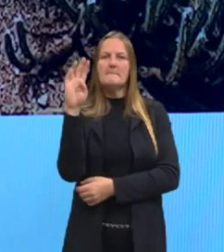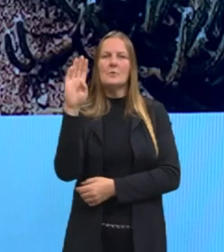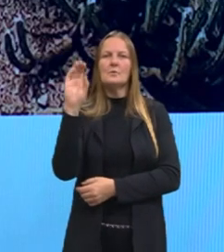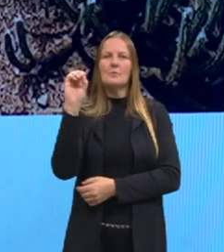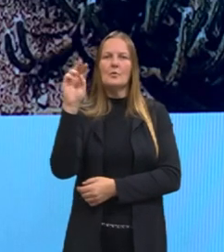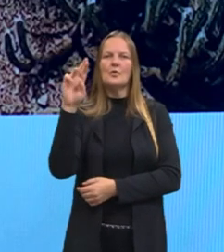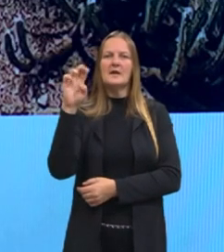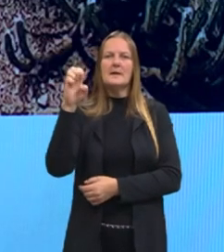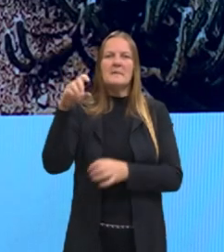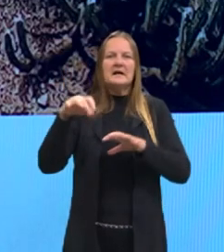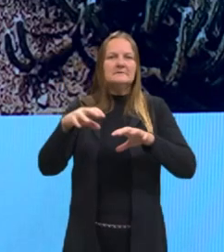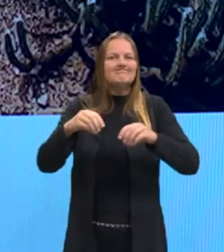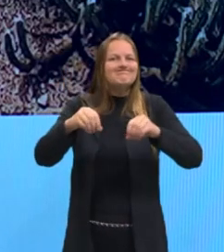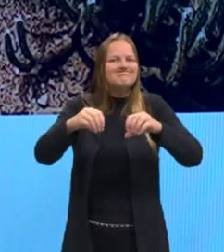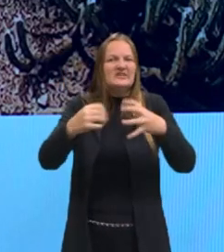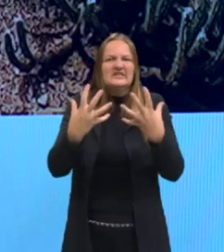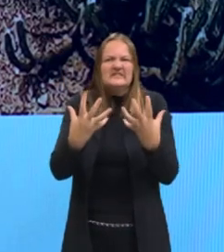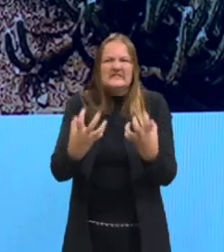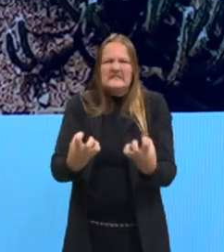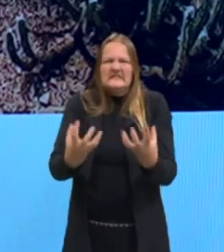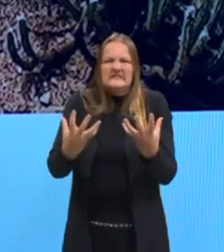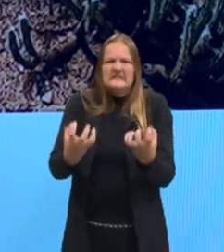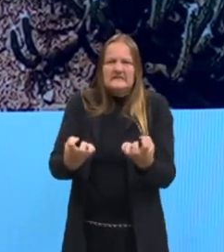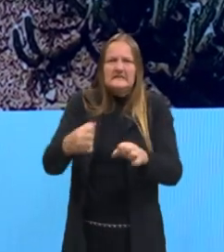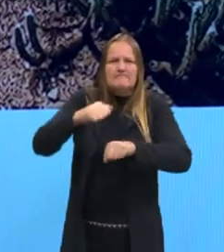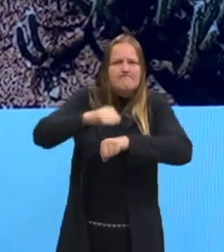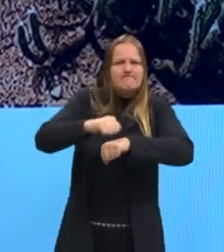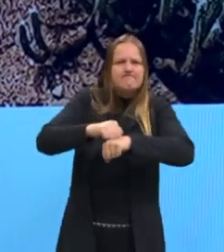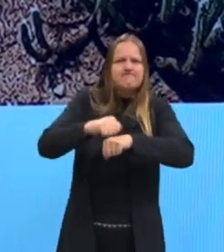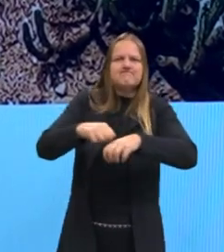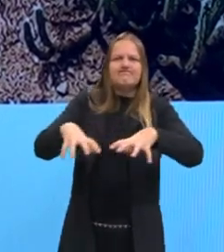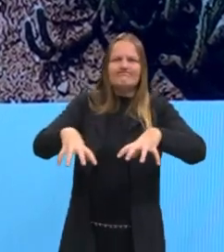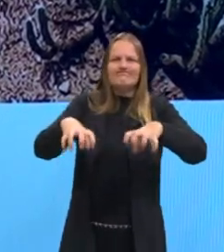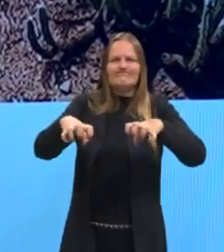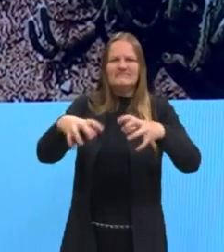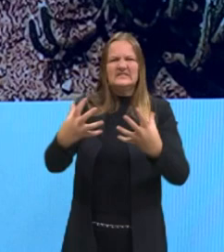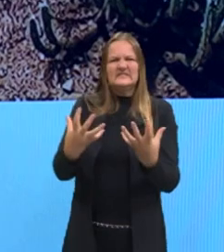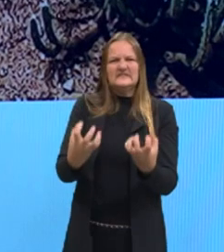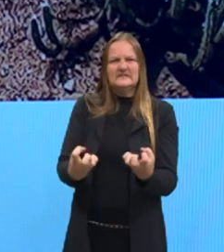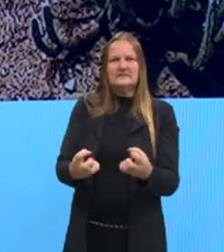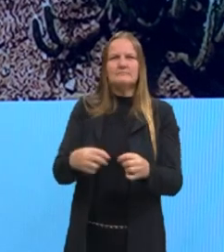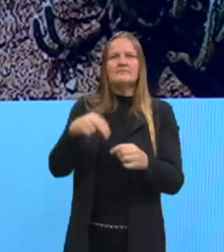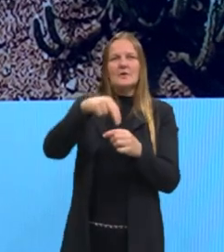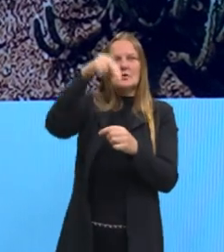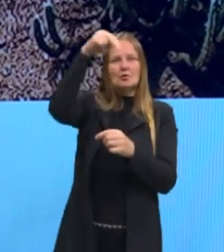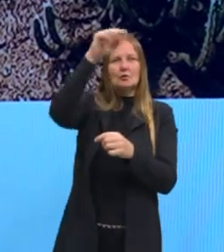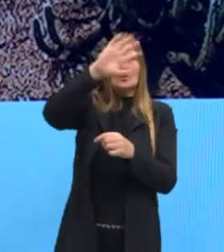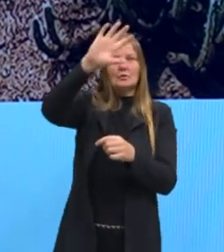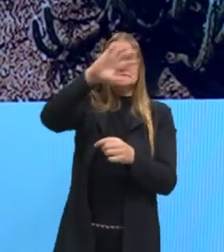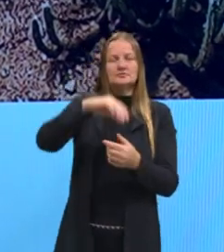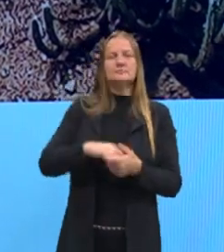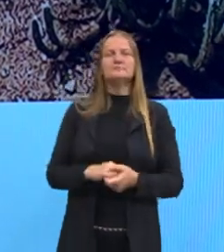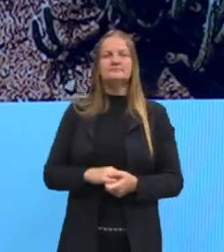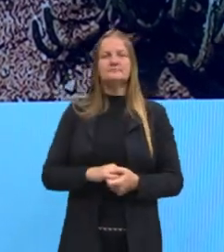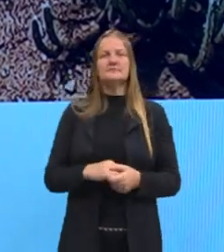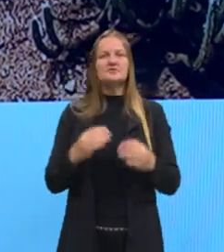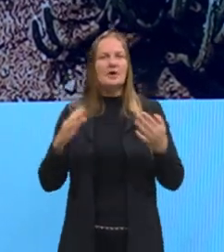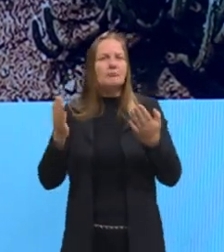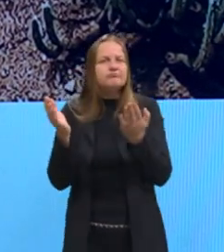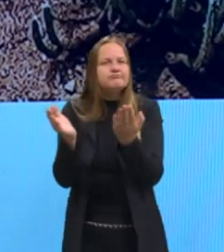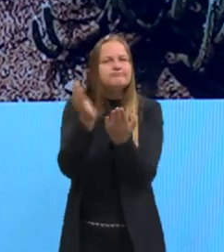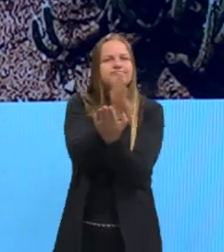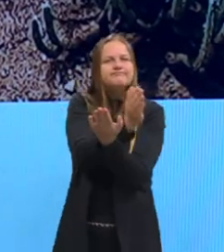o sertão extremamente seco né já muito seco aquela coisa toda e aí o meio norte né que já é uma região de transição ali